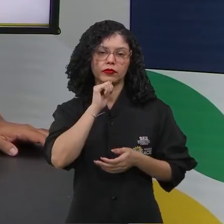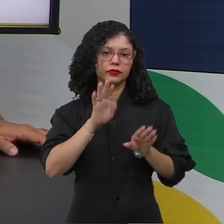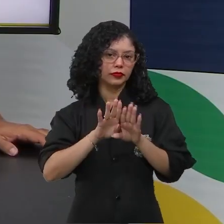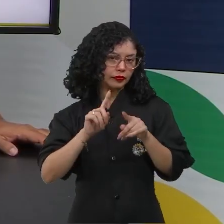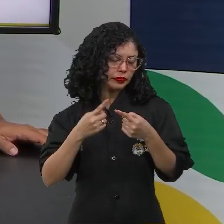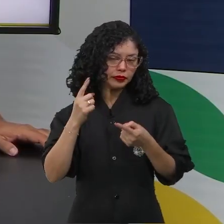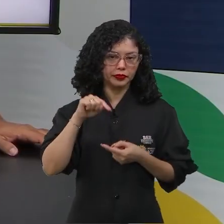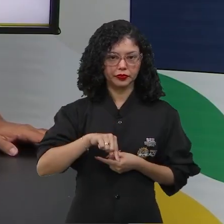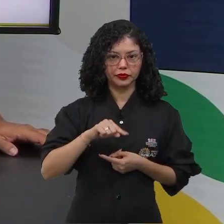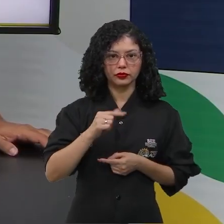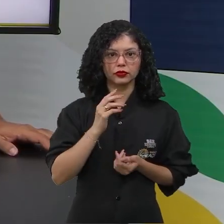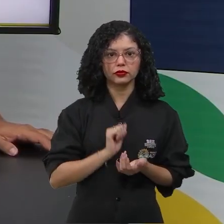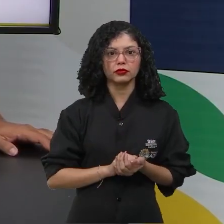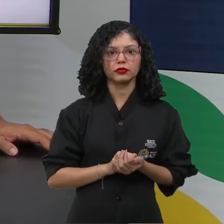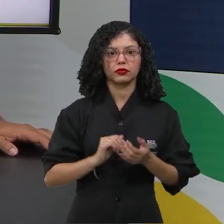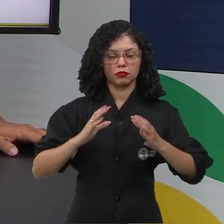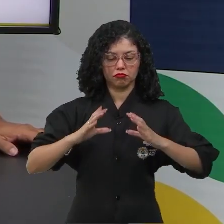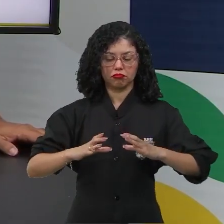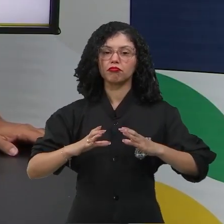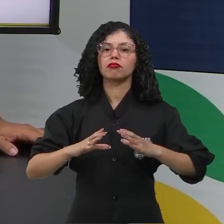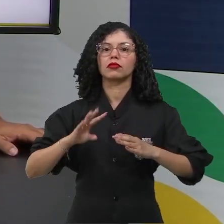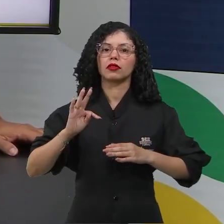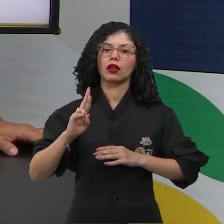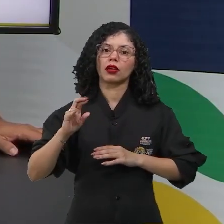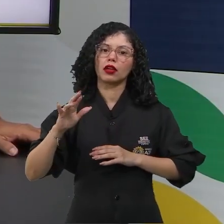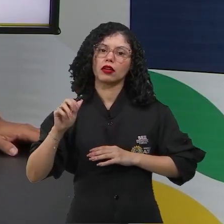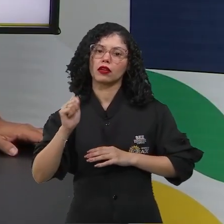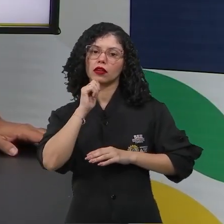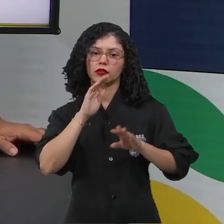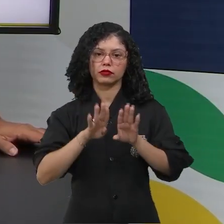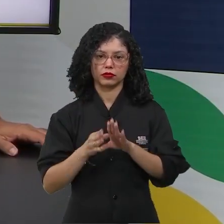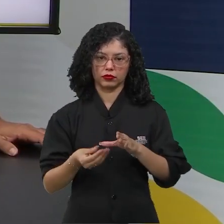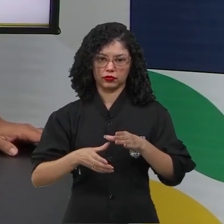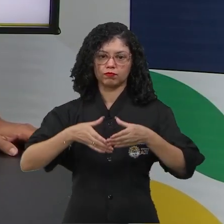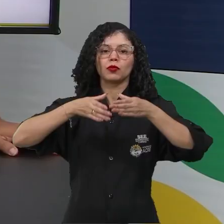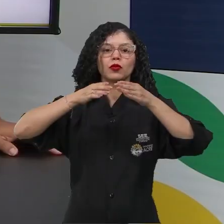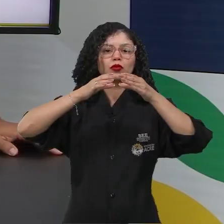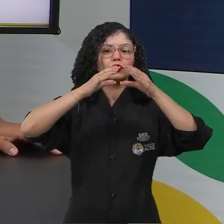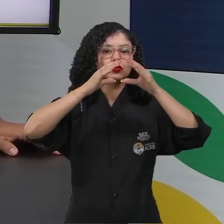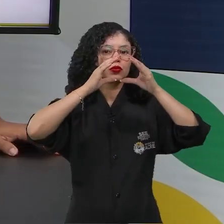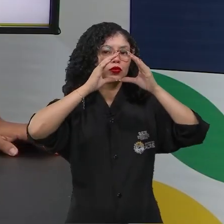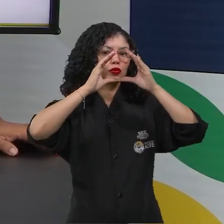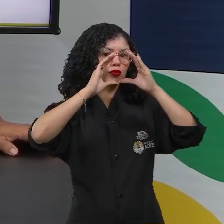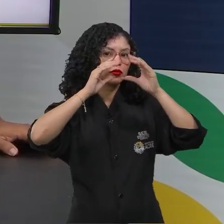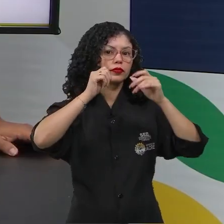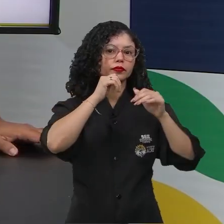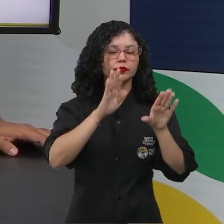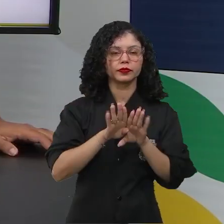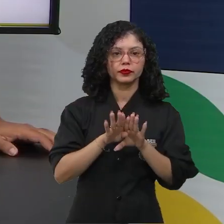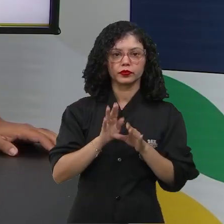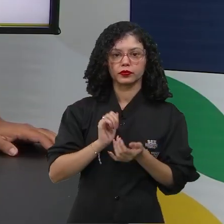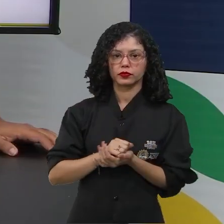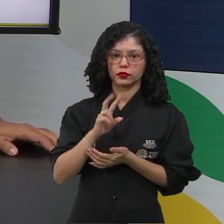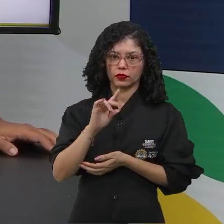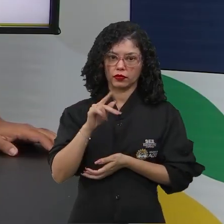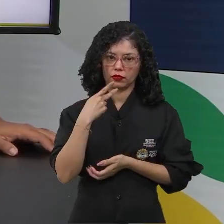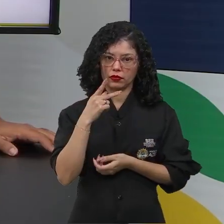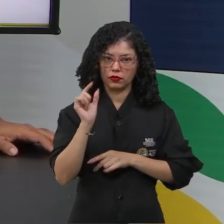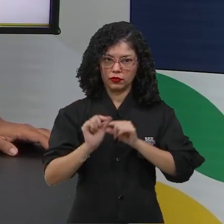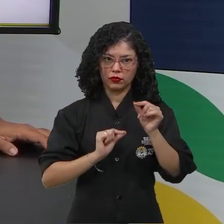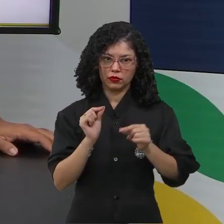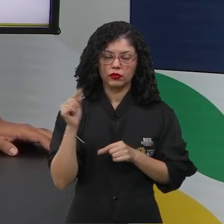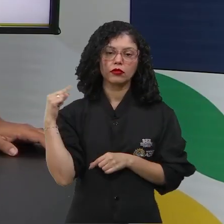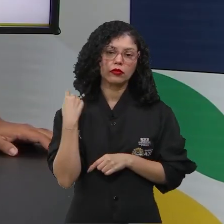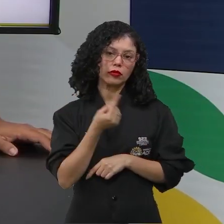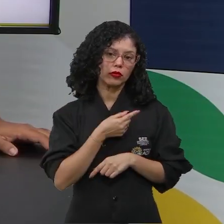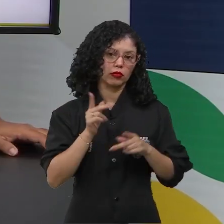Mas aqui a gente vai tomar um tacacá. Faz parte da nossa construção identitária esse tipo de alimentação. E isso vai dizer muito sobre os